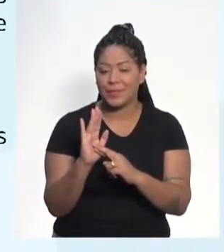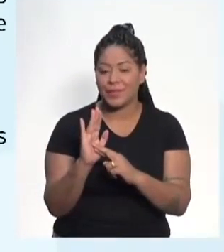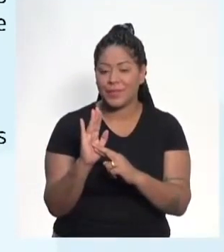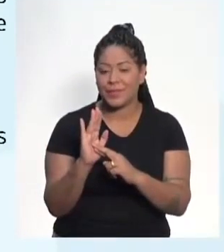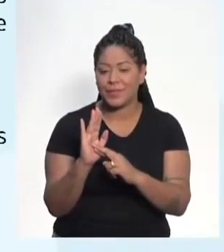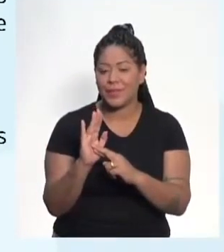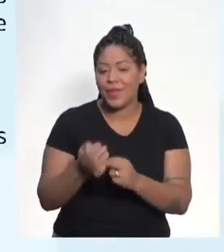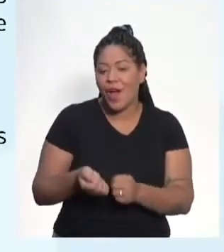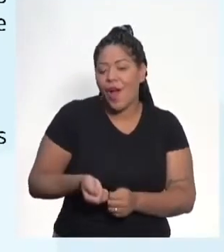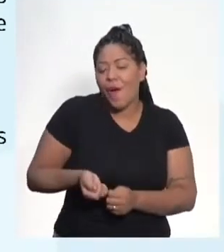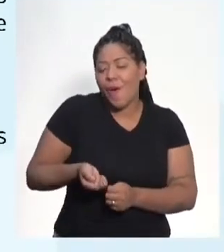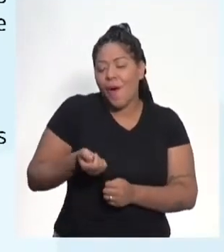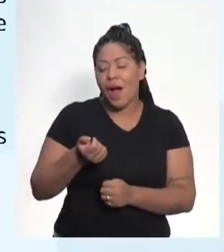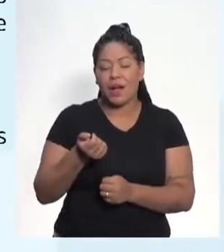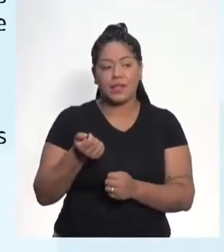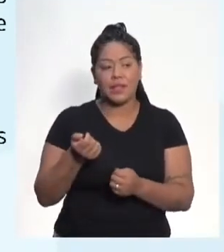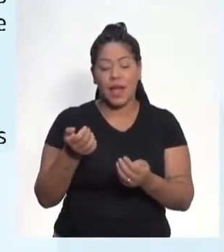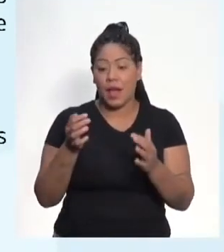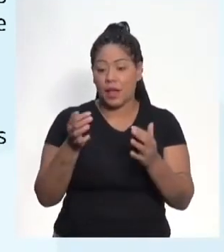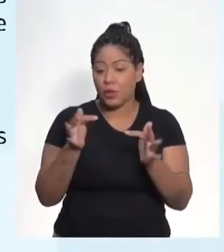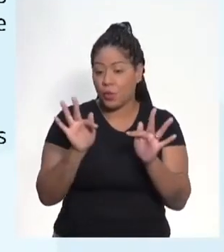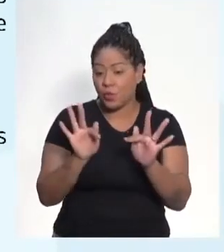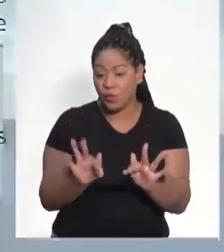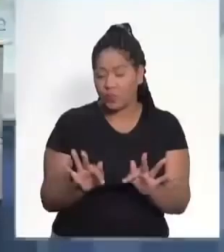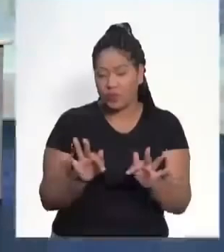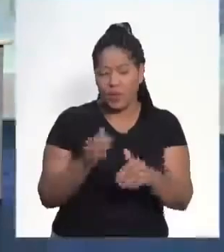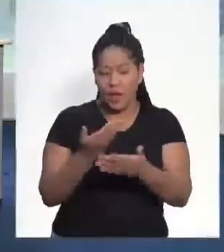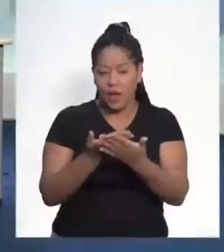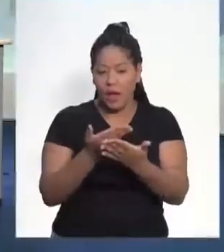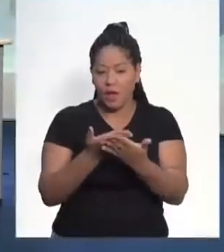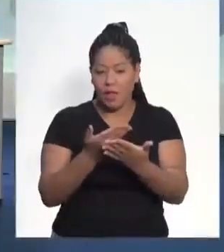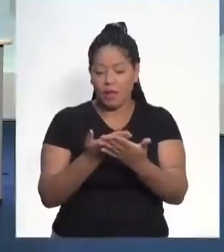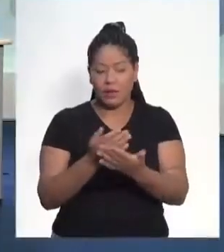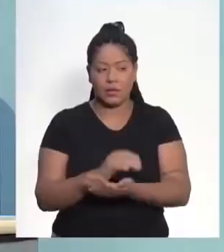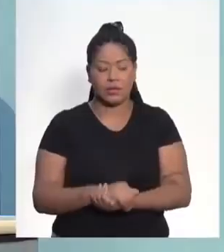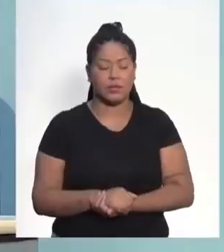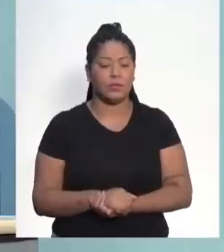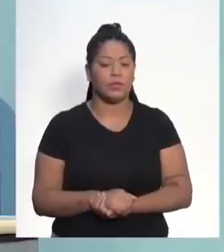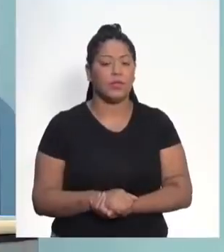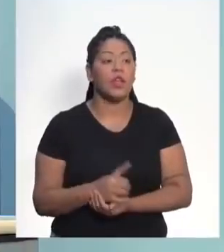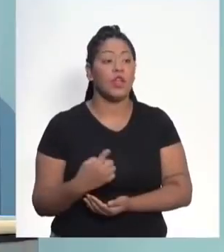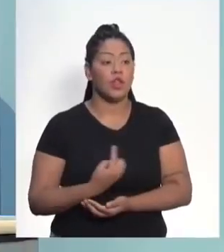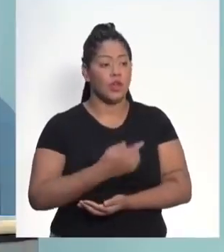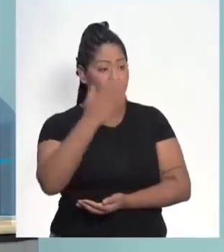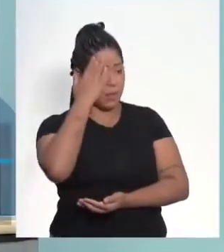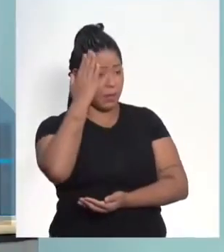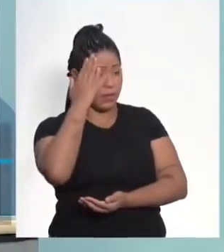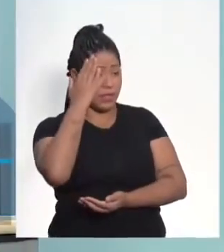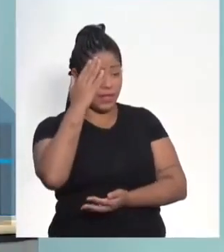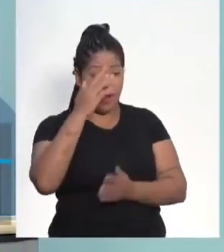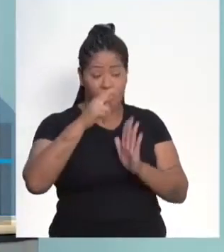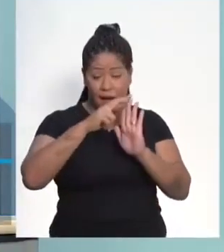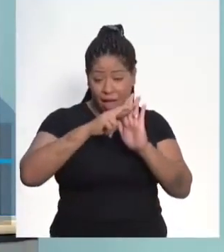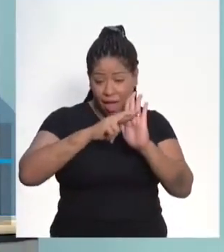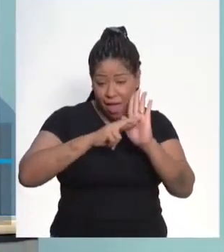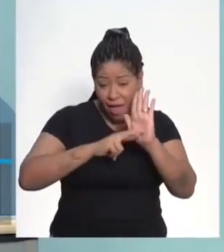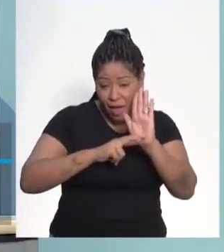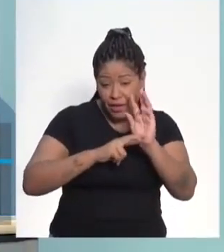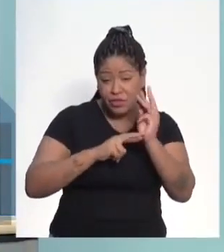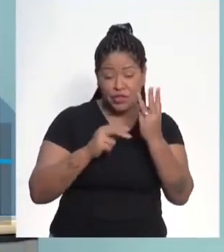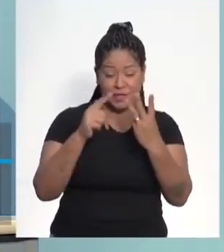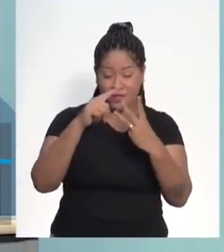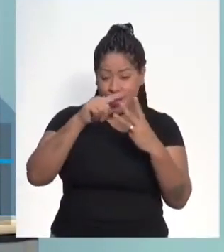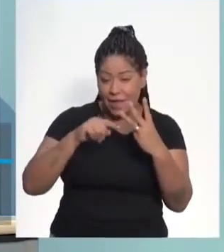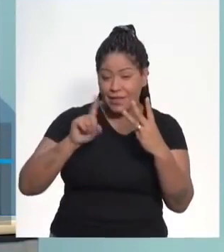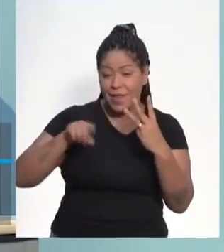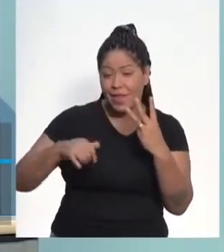anos finais, né, Ale? Sim, aquela história, né? A gente sabe que ela existe, a gente sabe que ela é